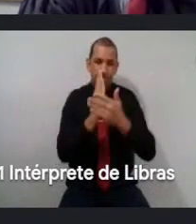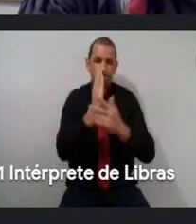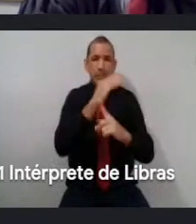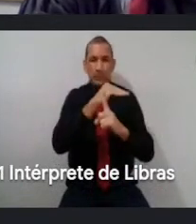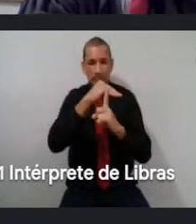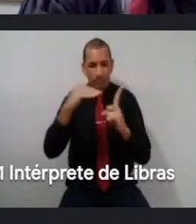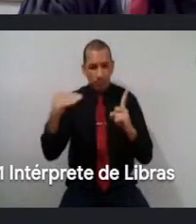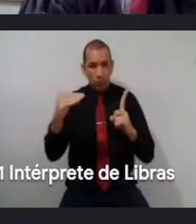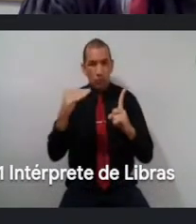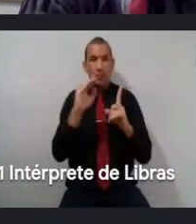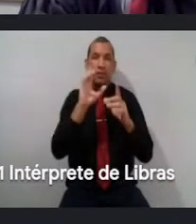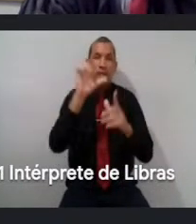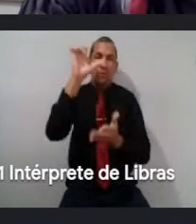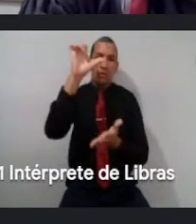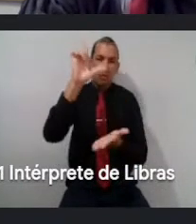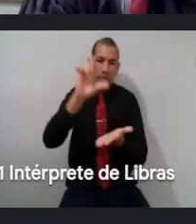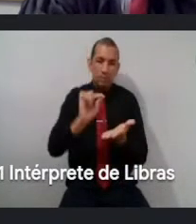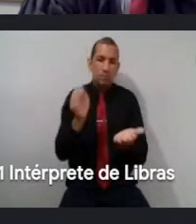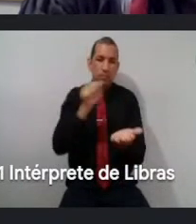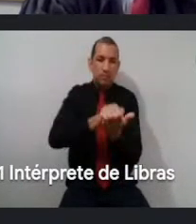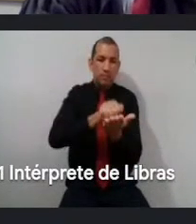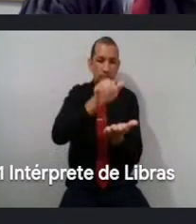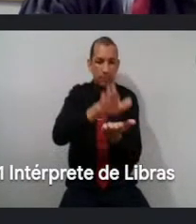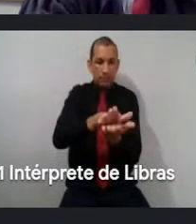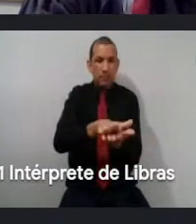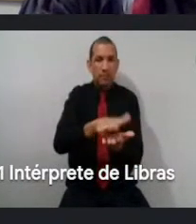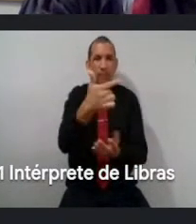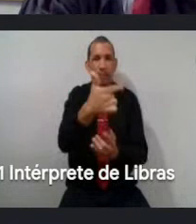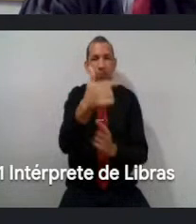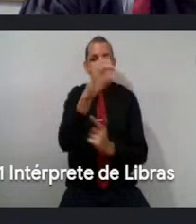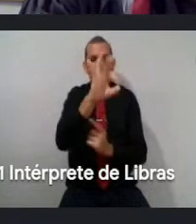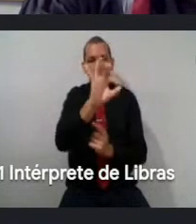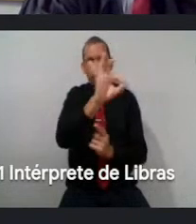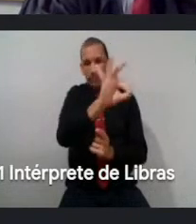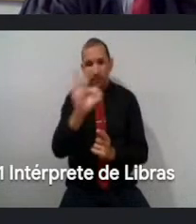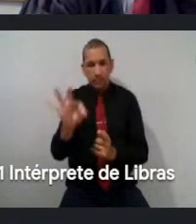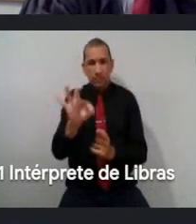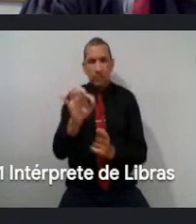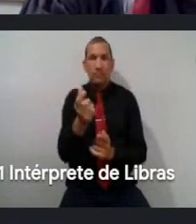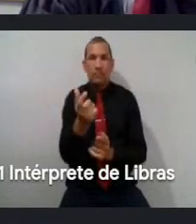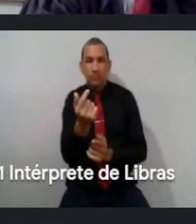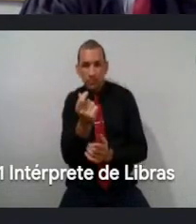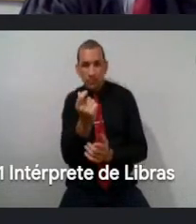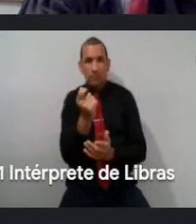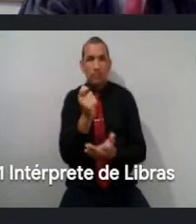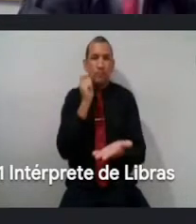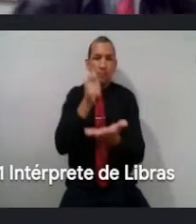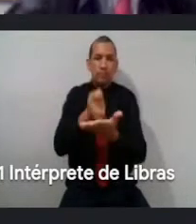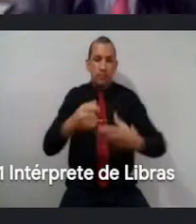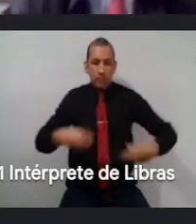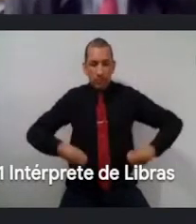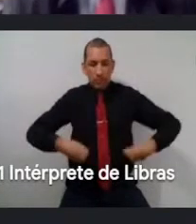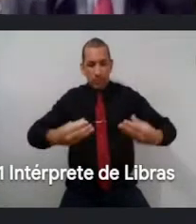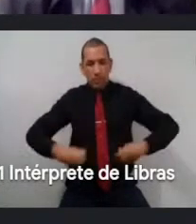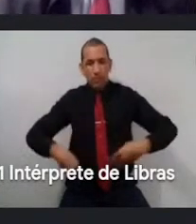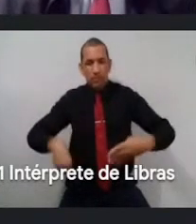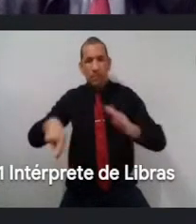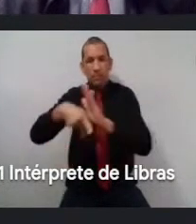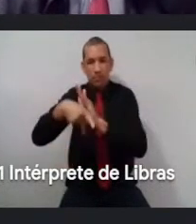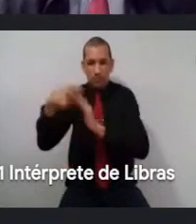provimento apenas para reduzir a multa para vir o centro da quantia que excedeu os limites os gastos com recursos